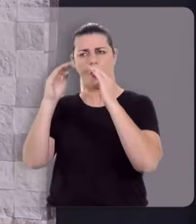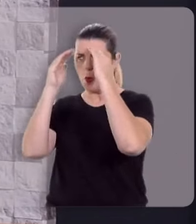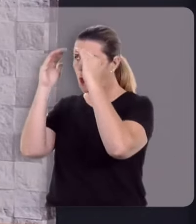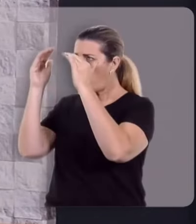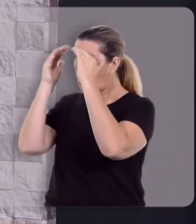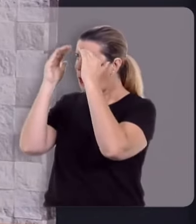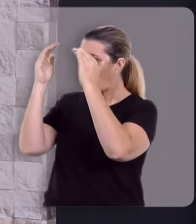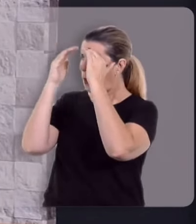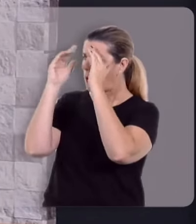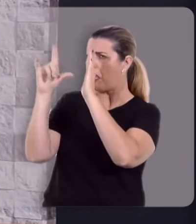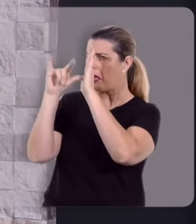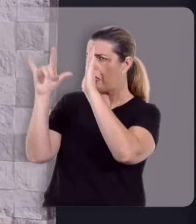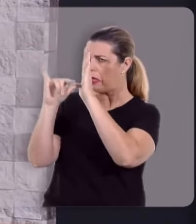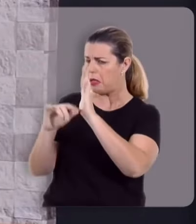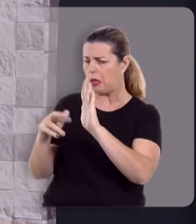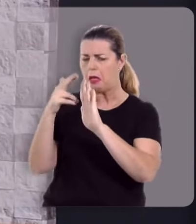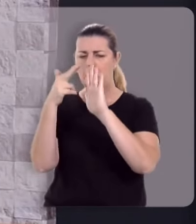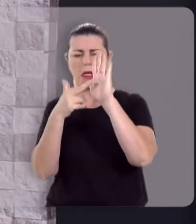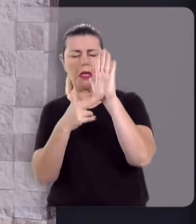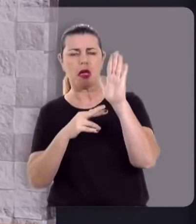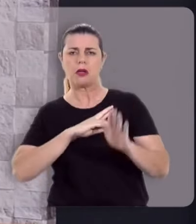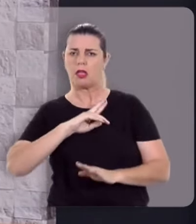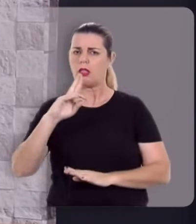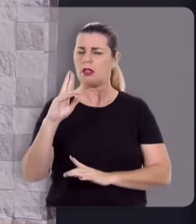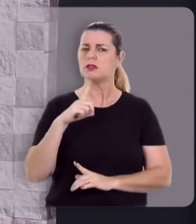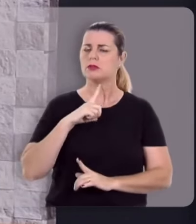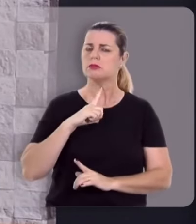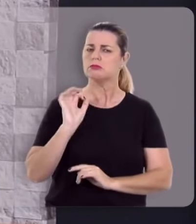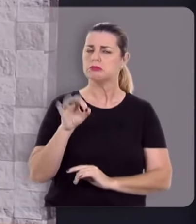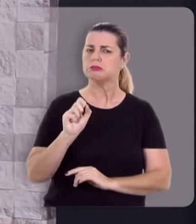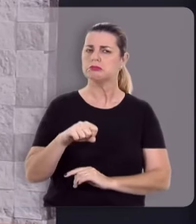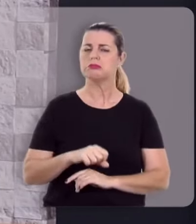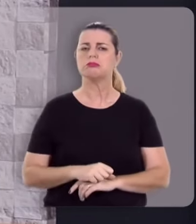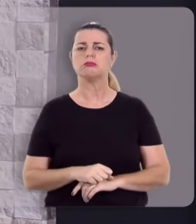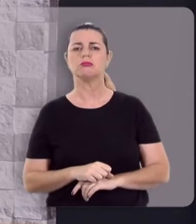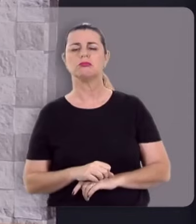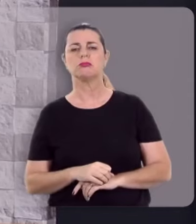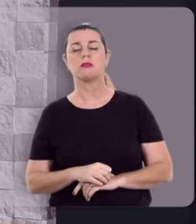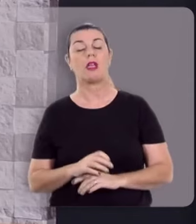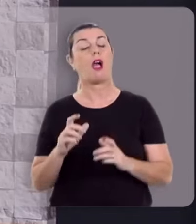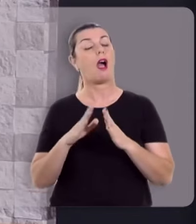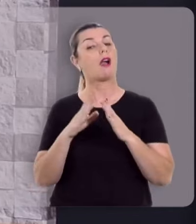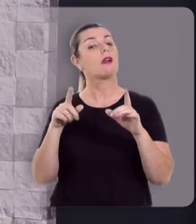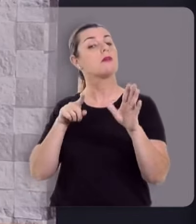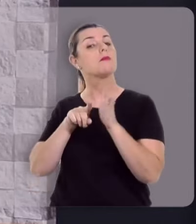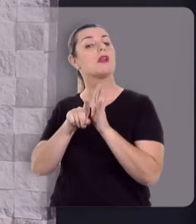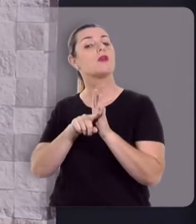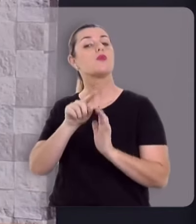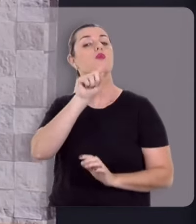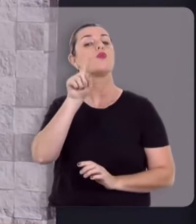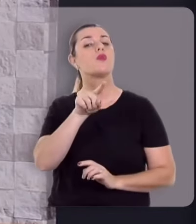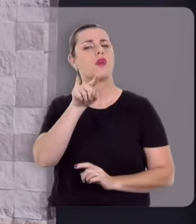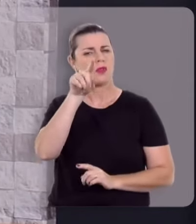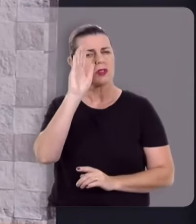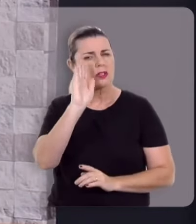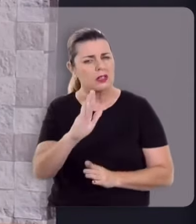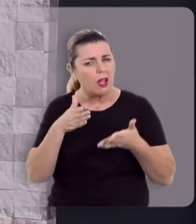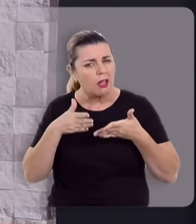ritos sagrados e normas religiosas. A grande pergunta é você já nasceu de novo?